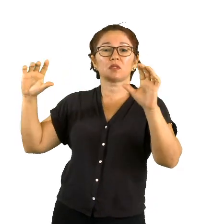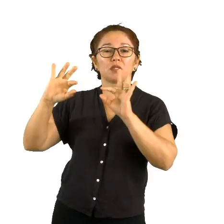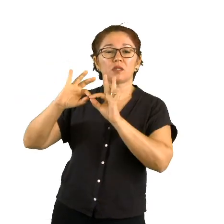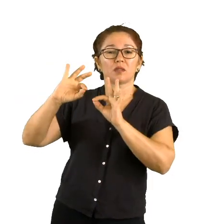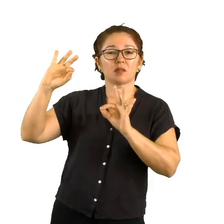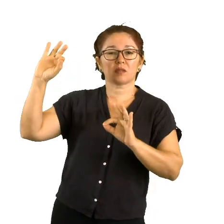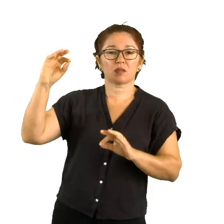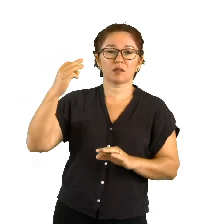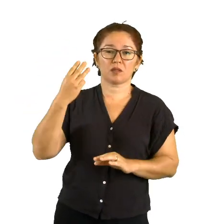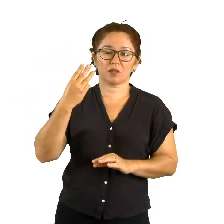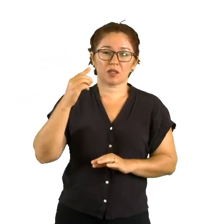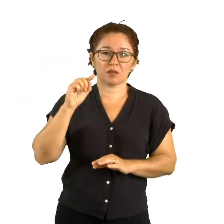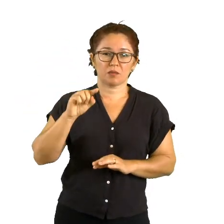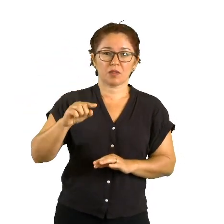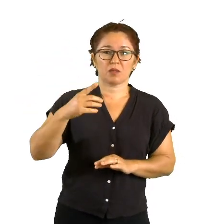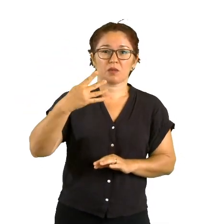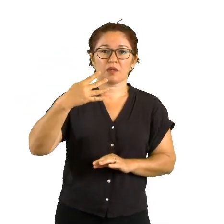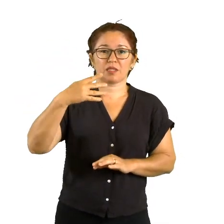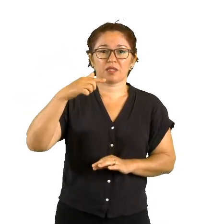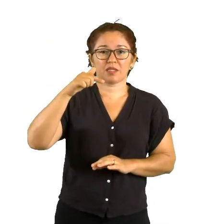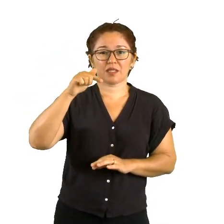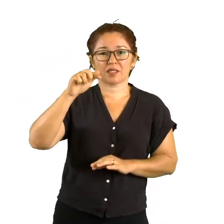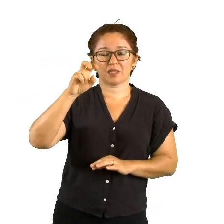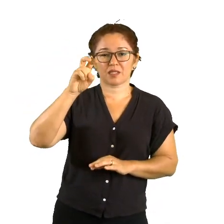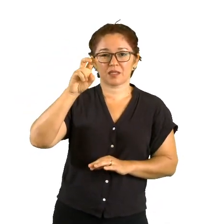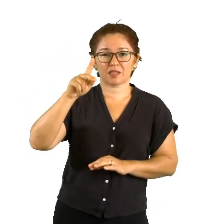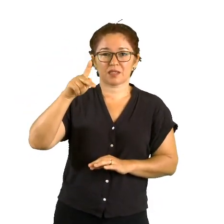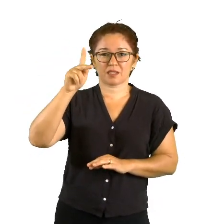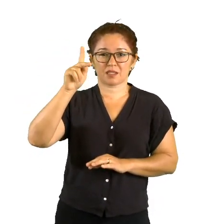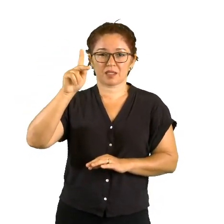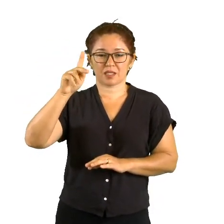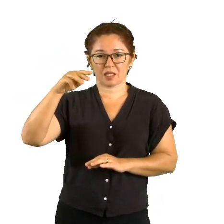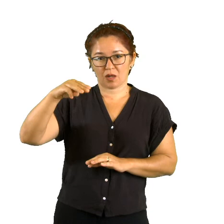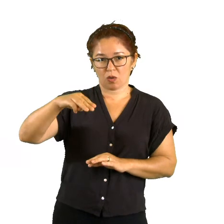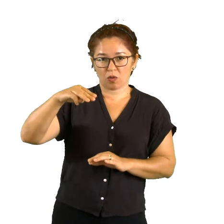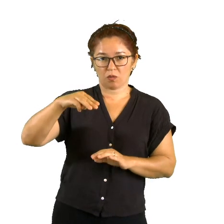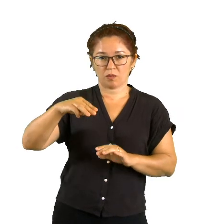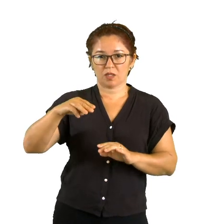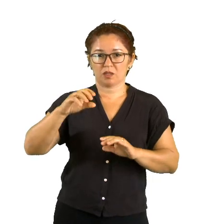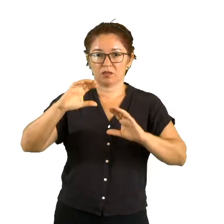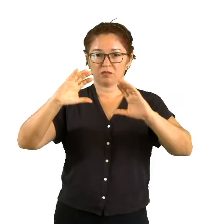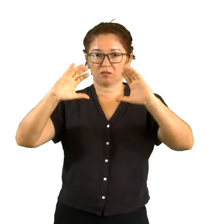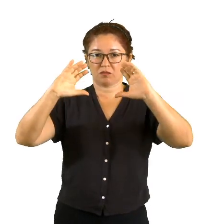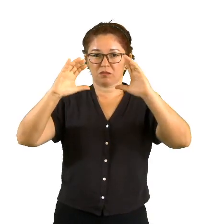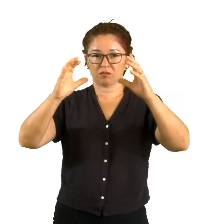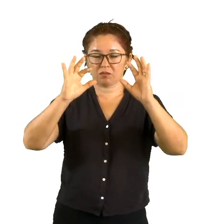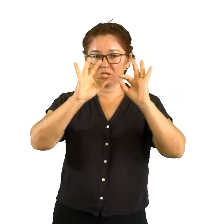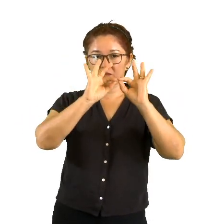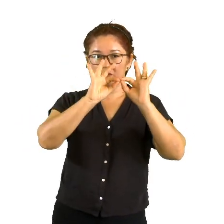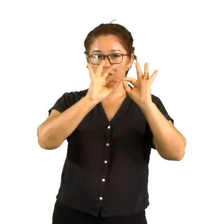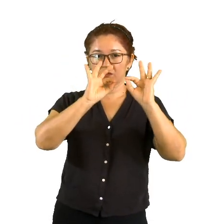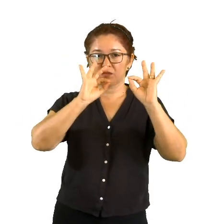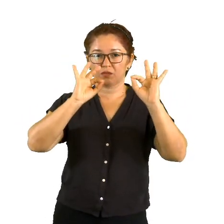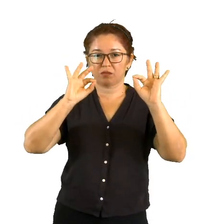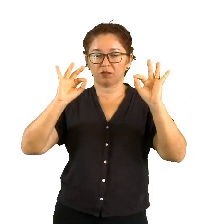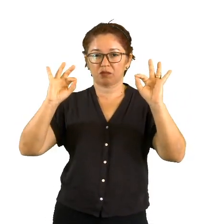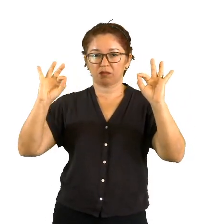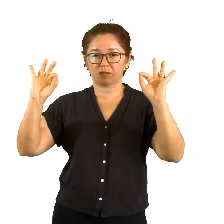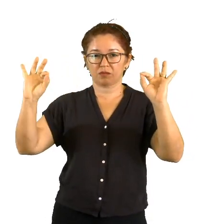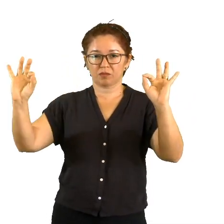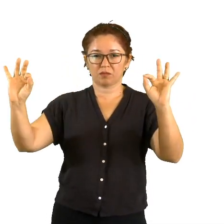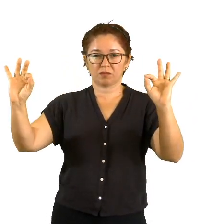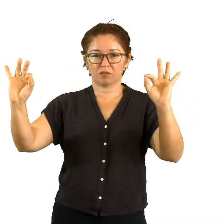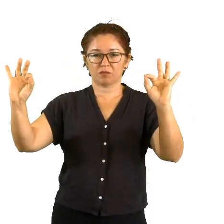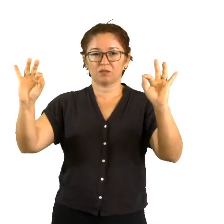3.475 quilômetros de um lado dela até o outro. Então, de um lado da Lua até o outro